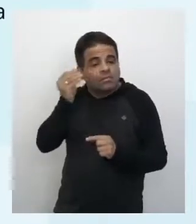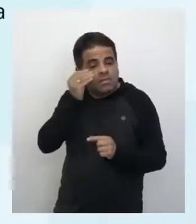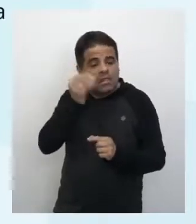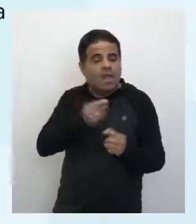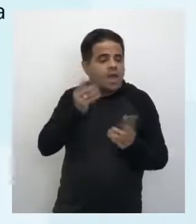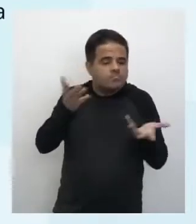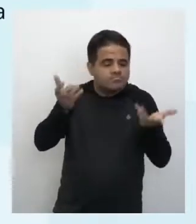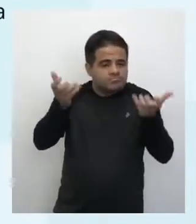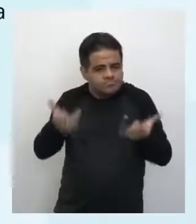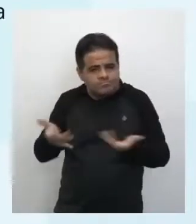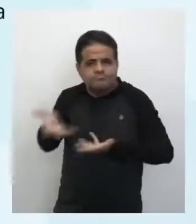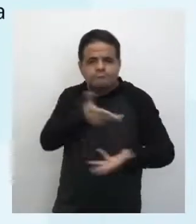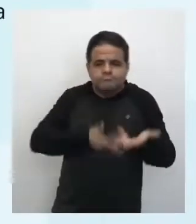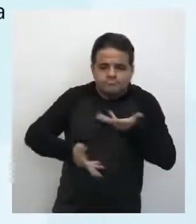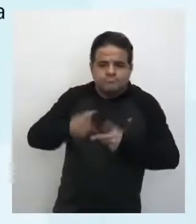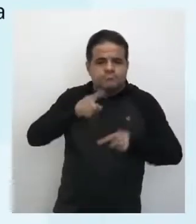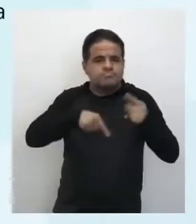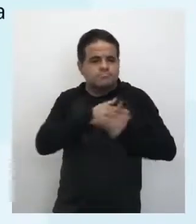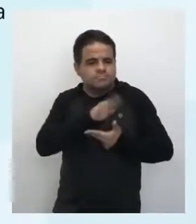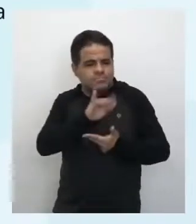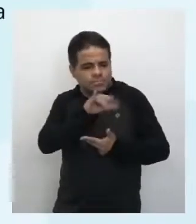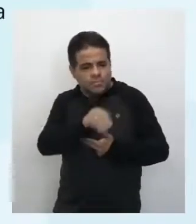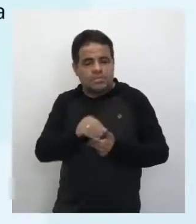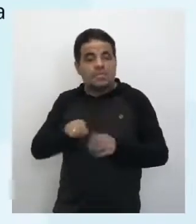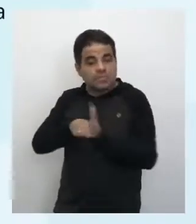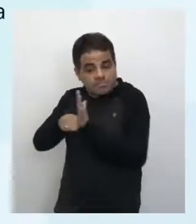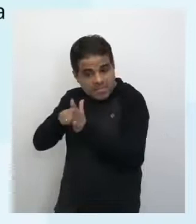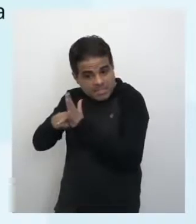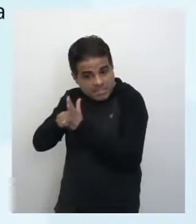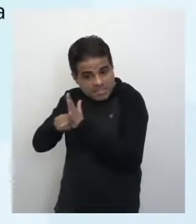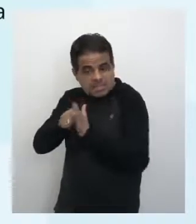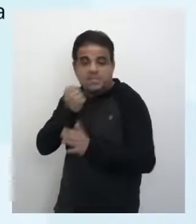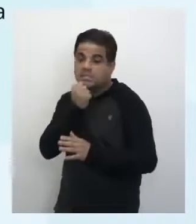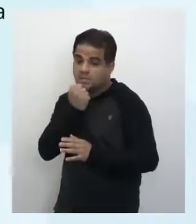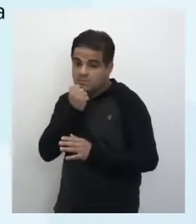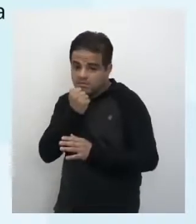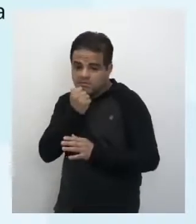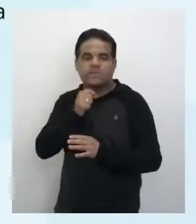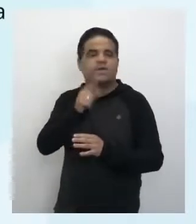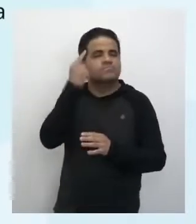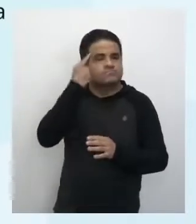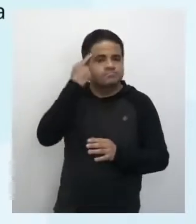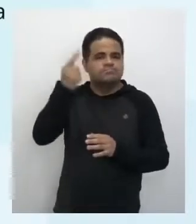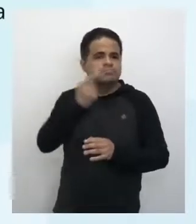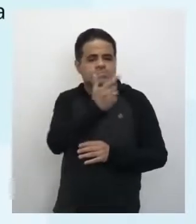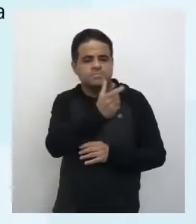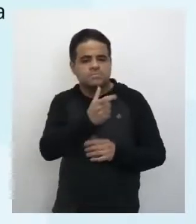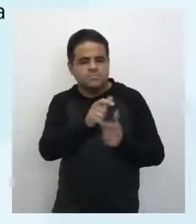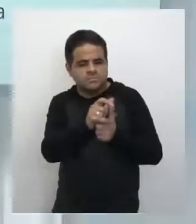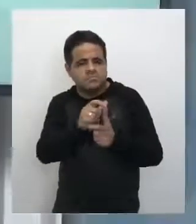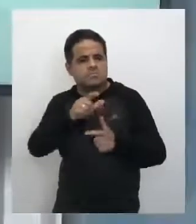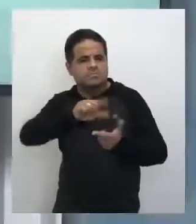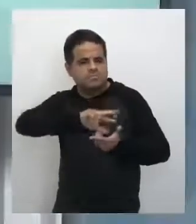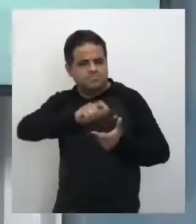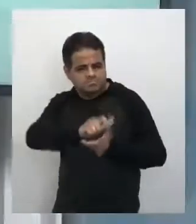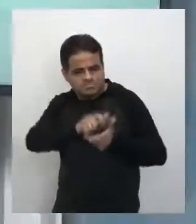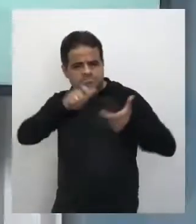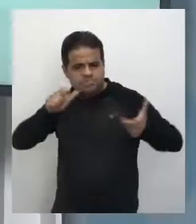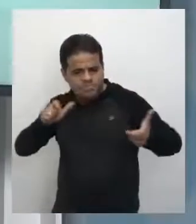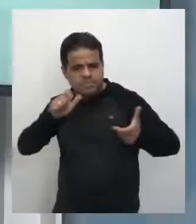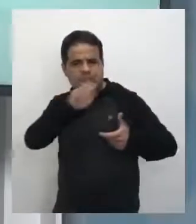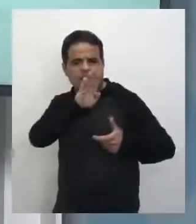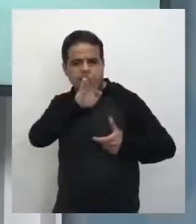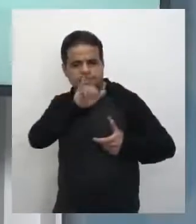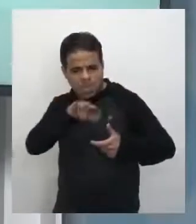uma relação entre os biomateriais e a pesquisa científica, né? Porque, olha só, Giba, muitos dos biomateriais, né, as pessoas às vezes